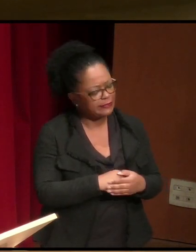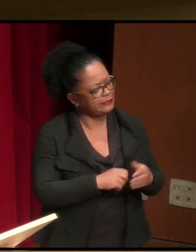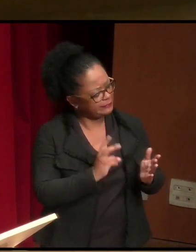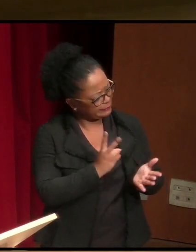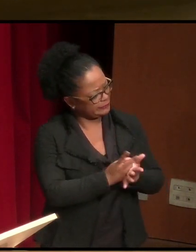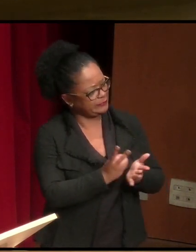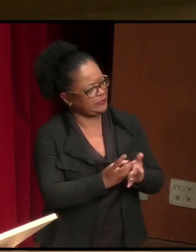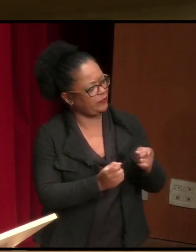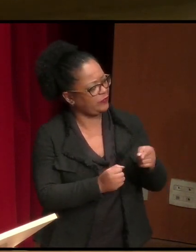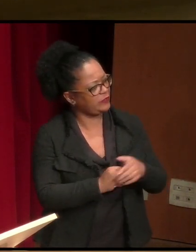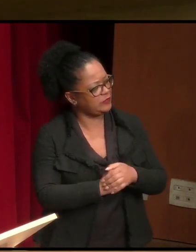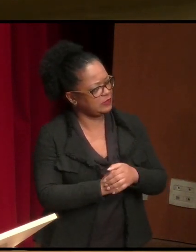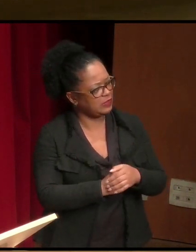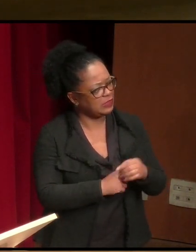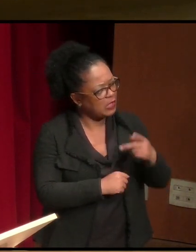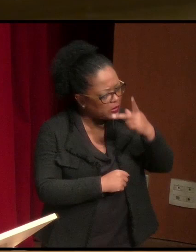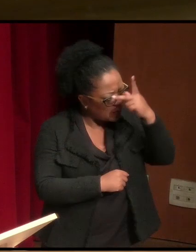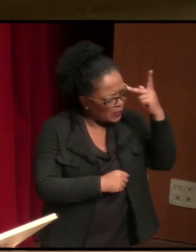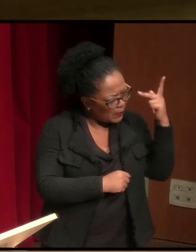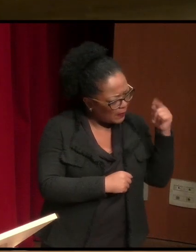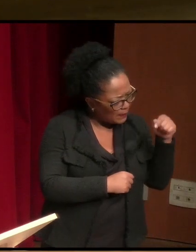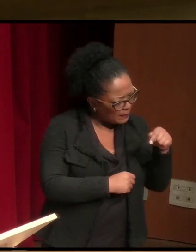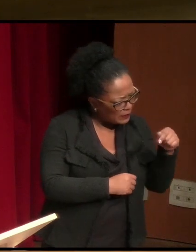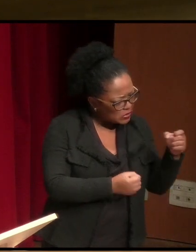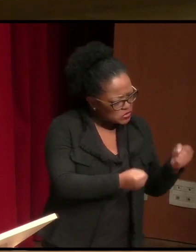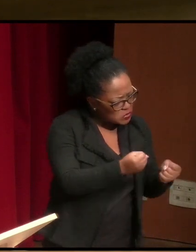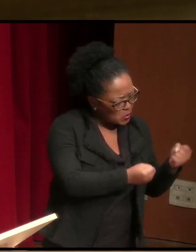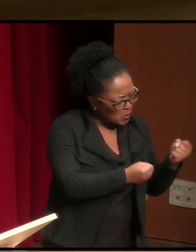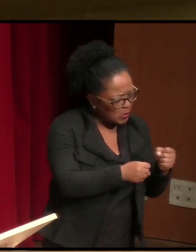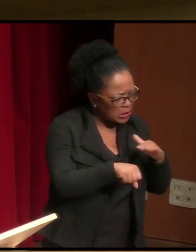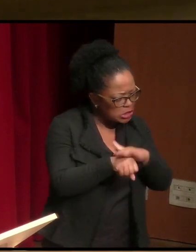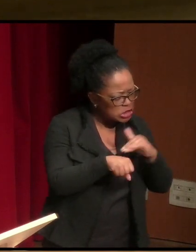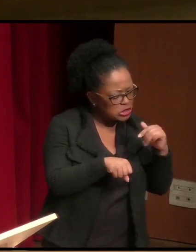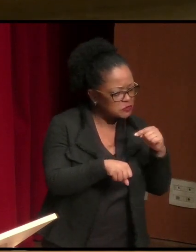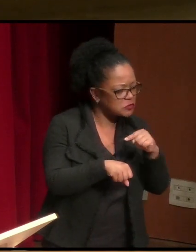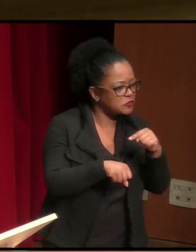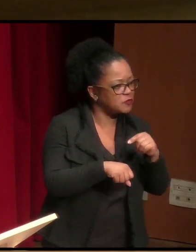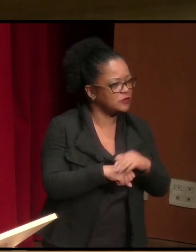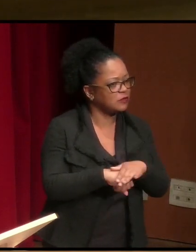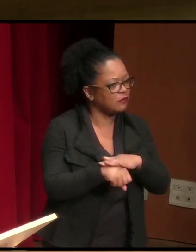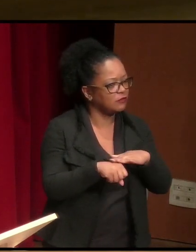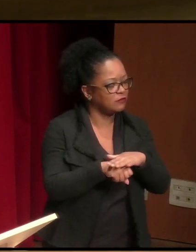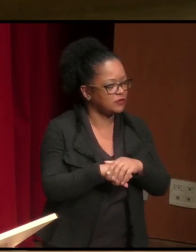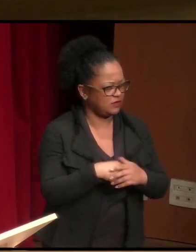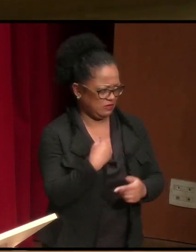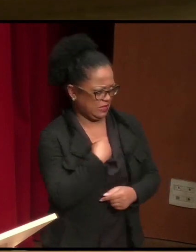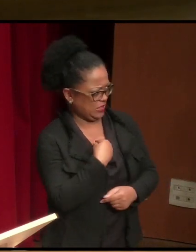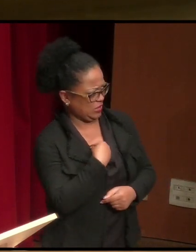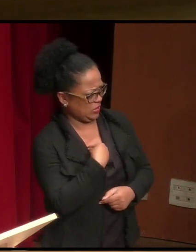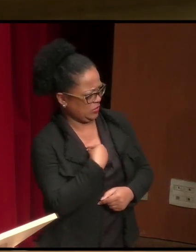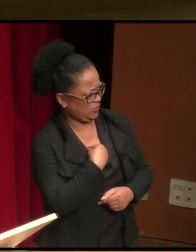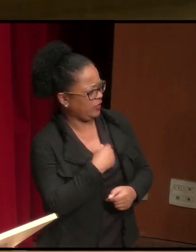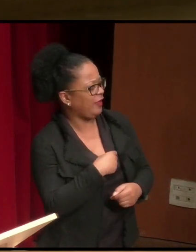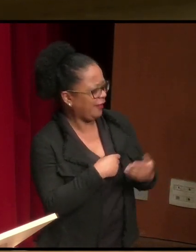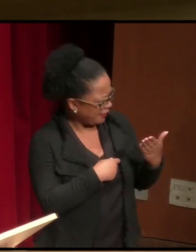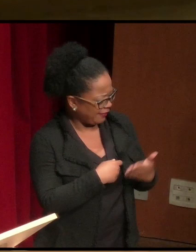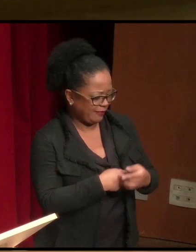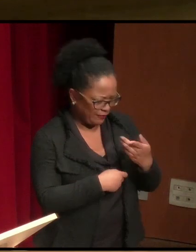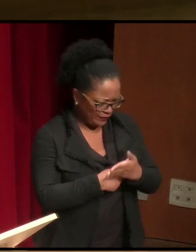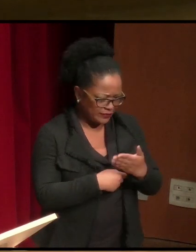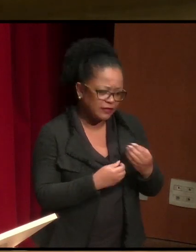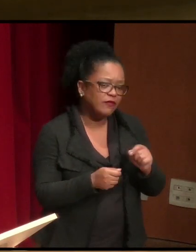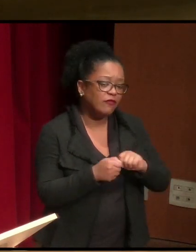Ó, tem um pessoal aí de uma caminhonetinha, de uma Saveirinho aí, querendo falar com você. Falei, comigo? É, tinha que ser você. O que, que eu